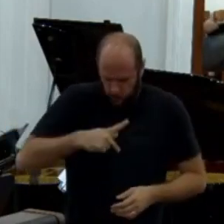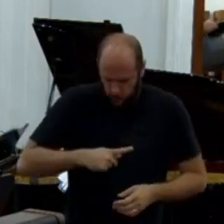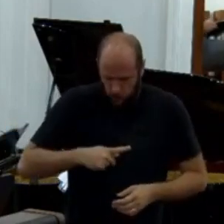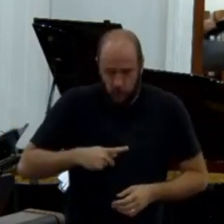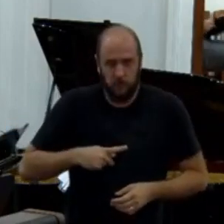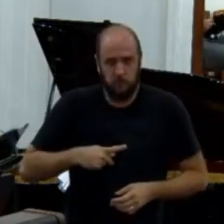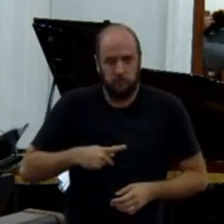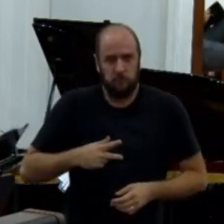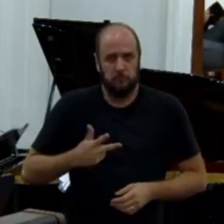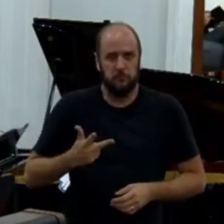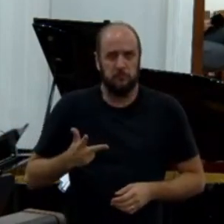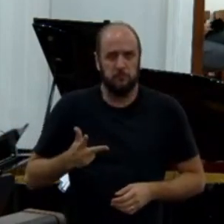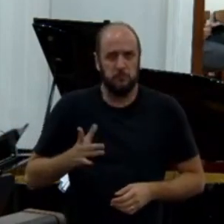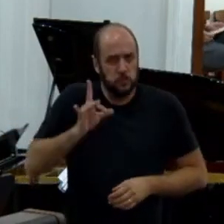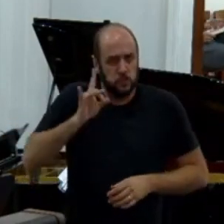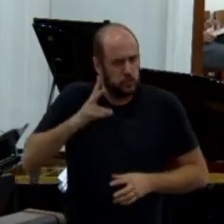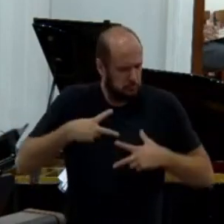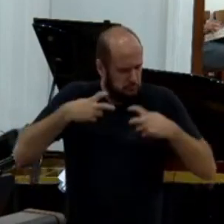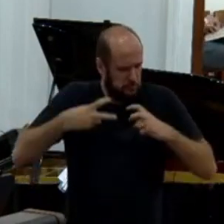nós mesmos.